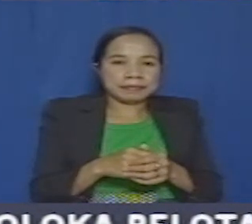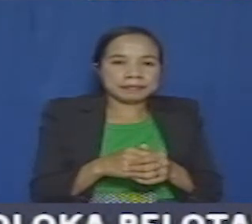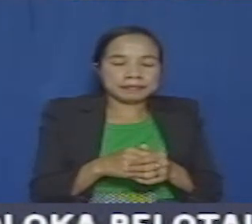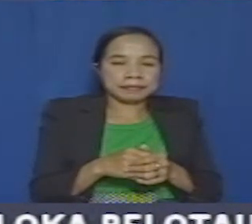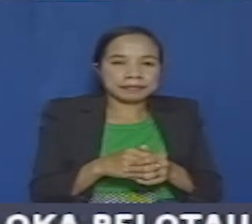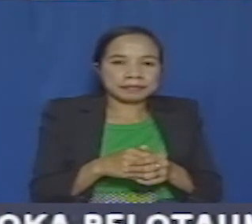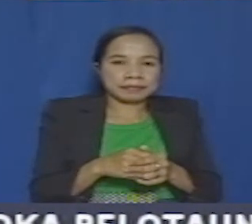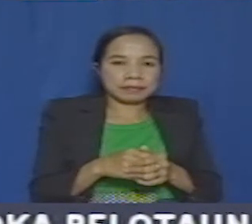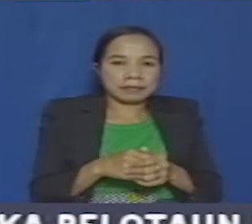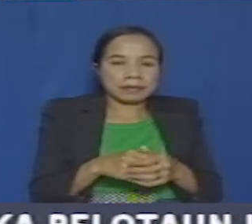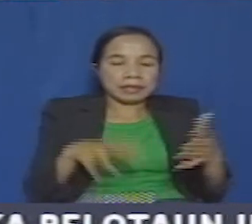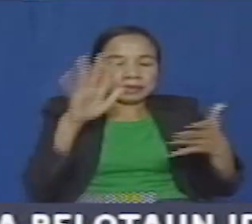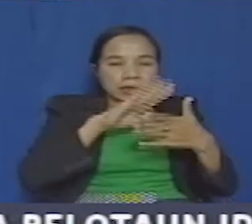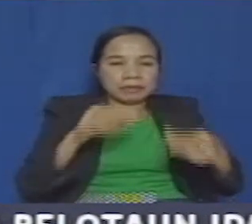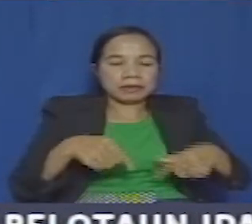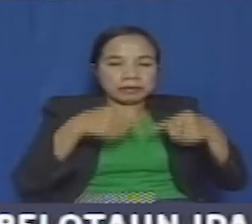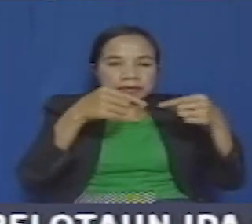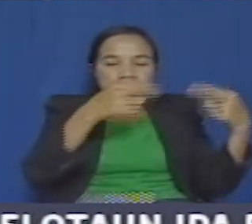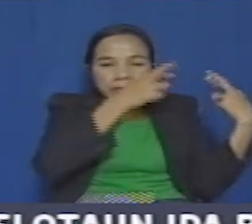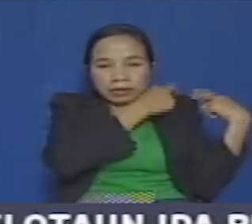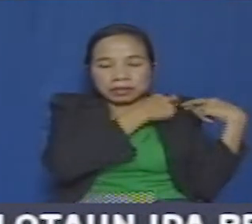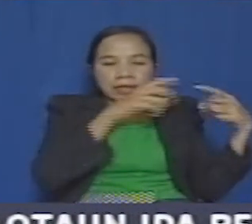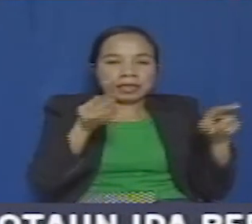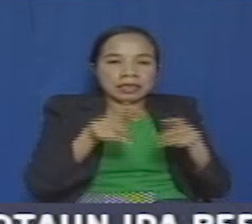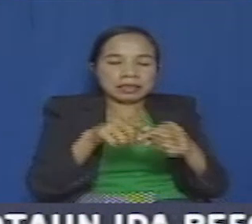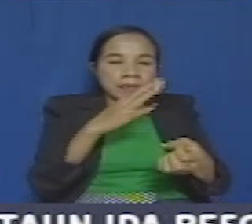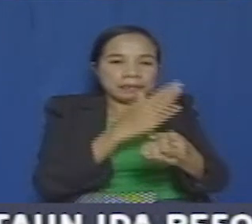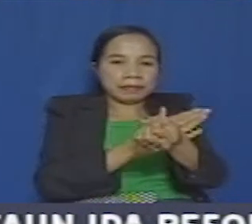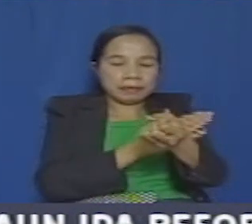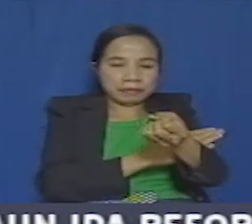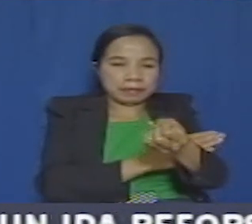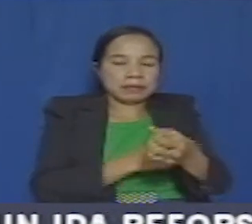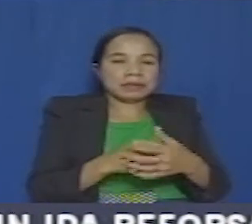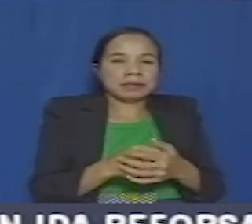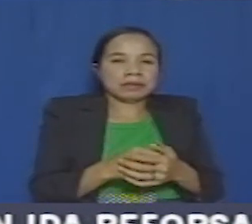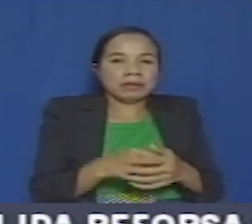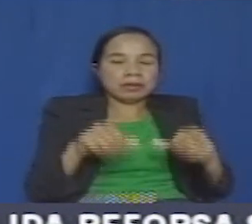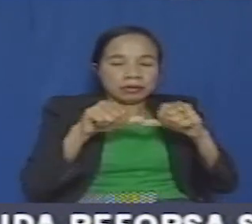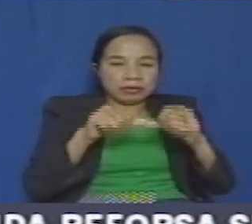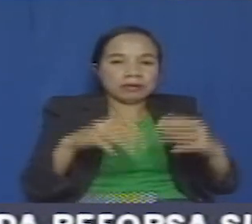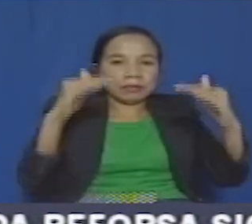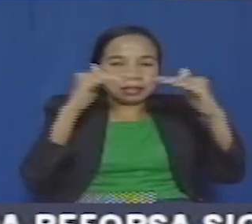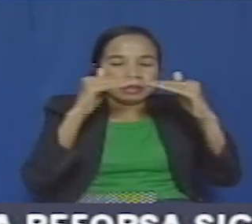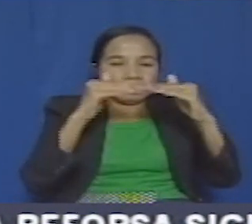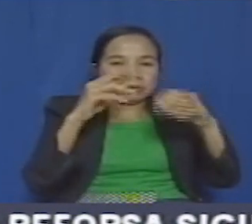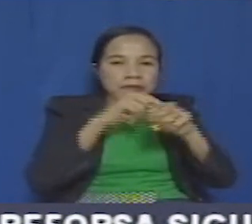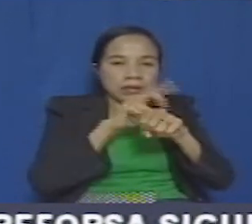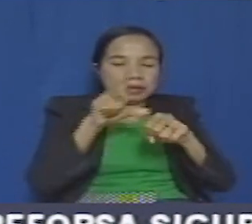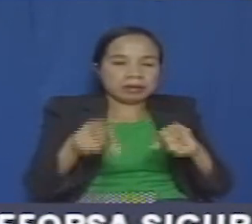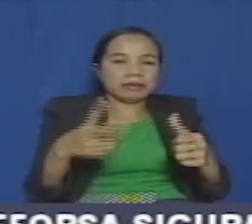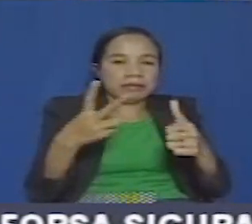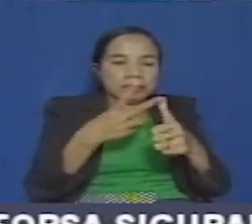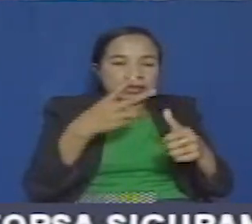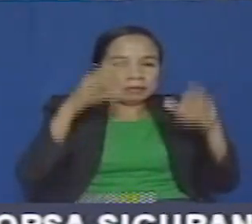Dile. Ceremonia posse ne, hanesan preparação husi nível base, hodi hakat ba Congresso Nacional.